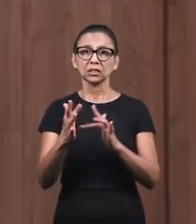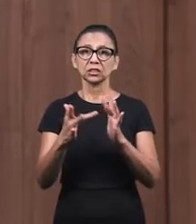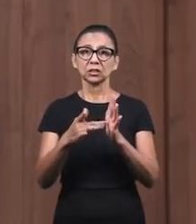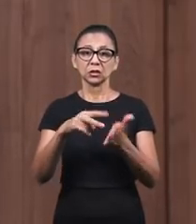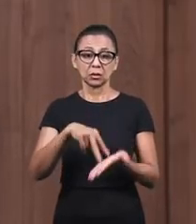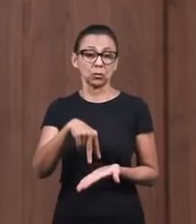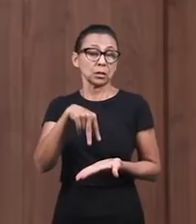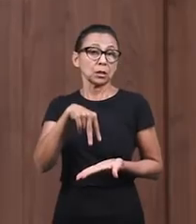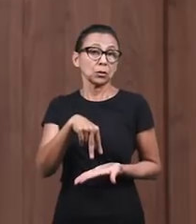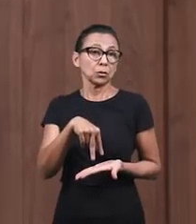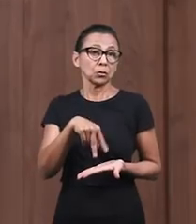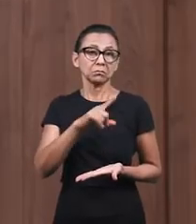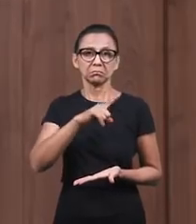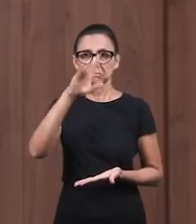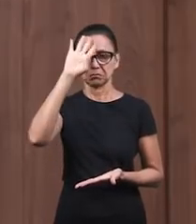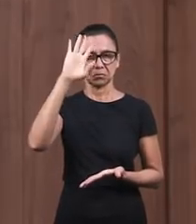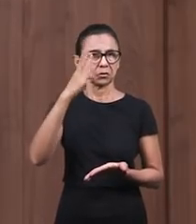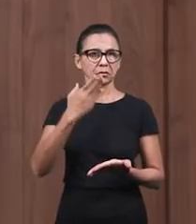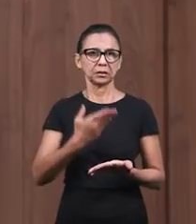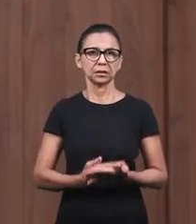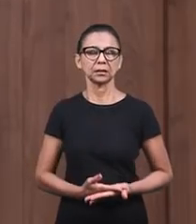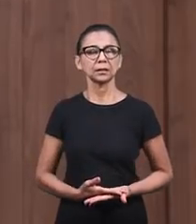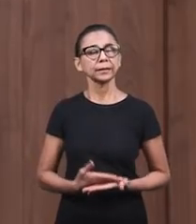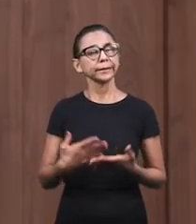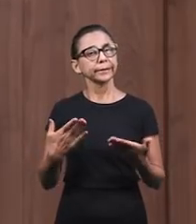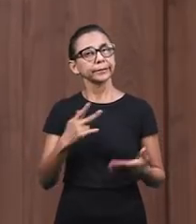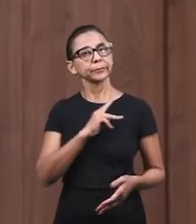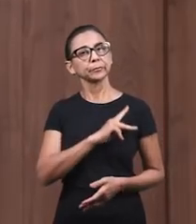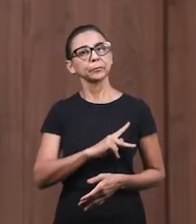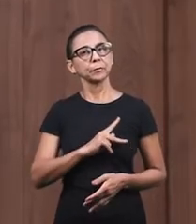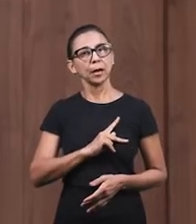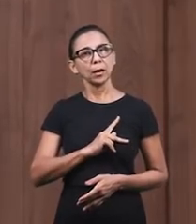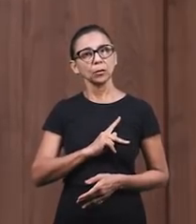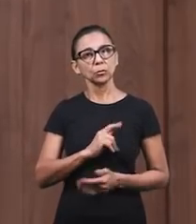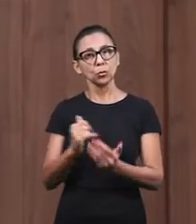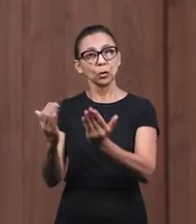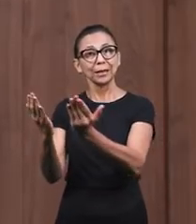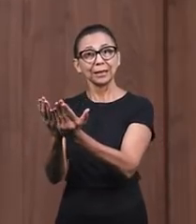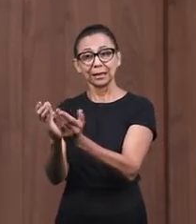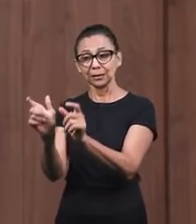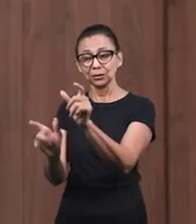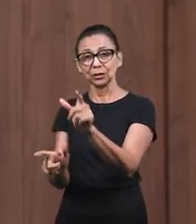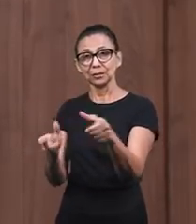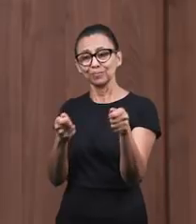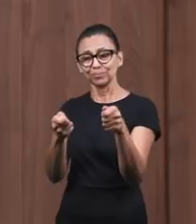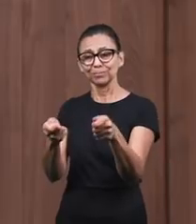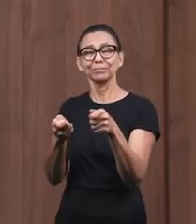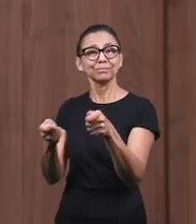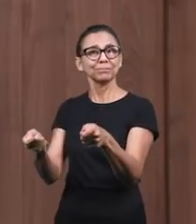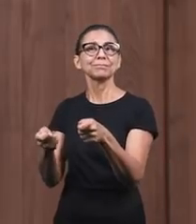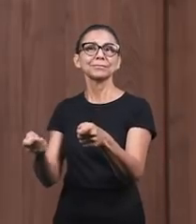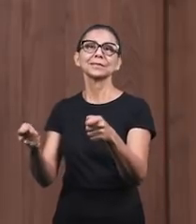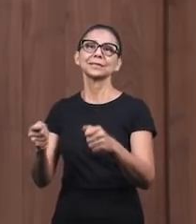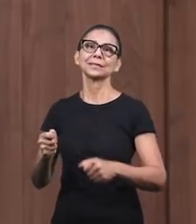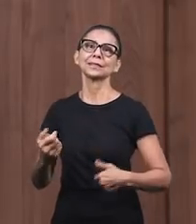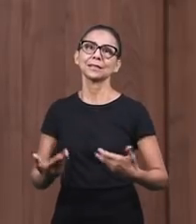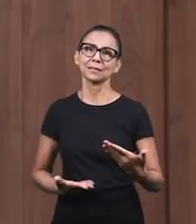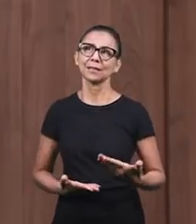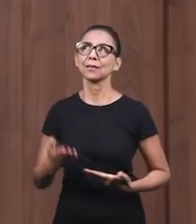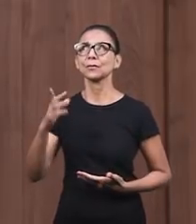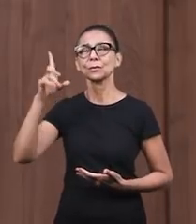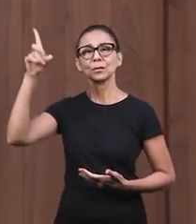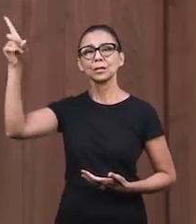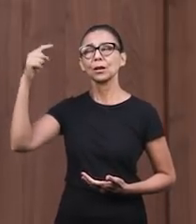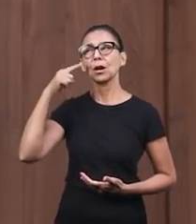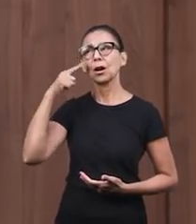isso ele fazia uma perseguição àquelas pessoas que conheciam o Senhor, os servos do